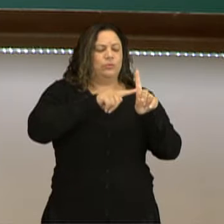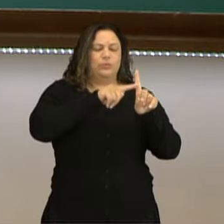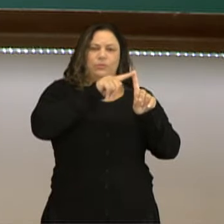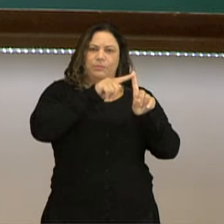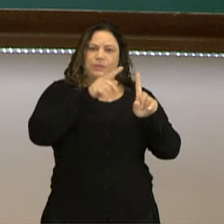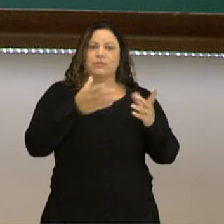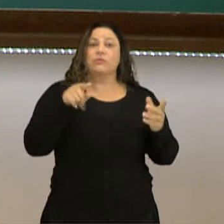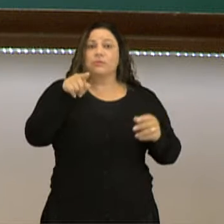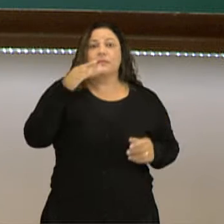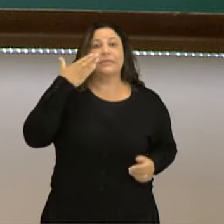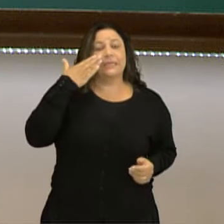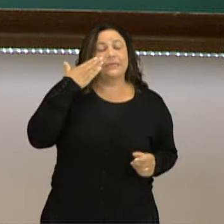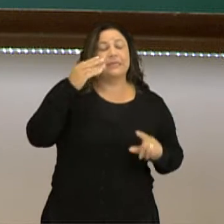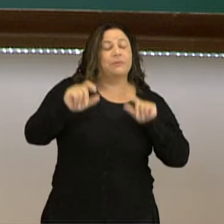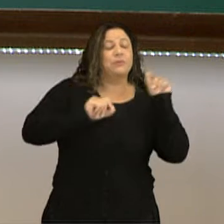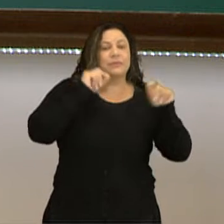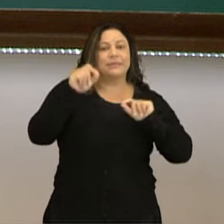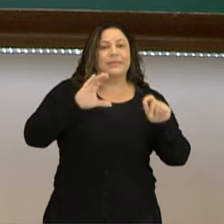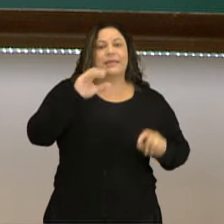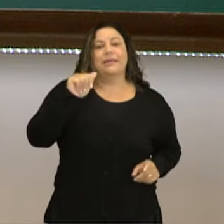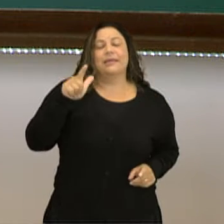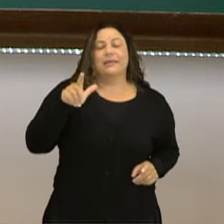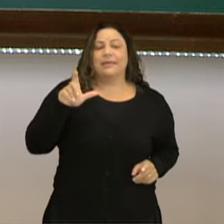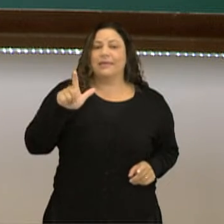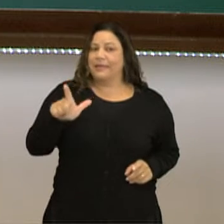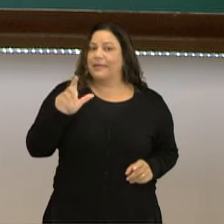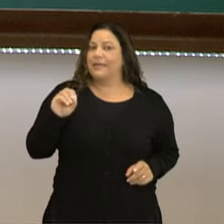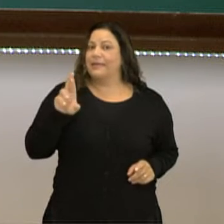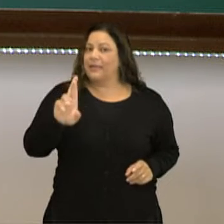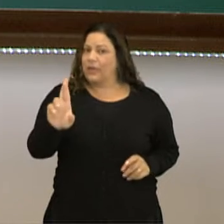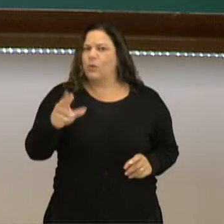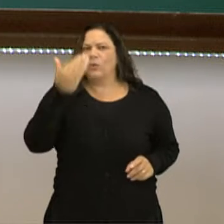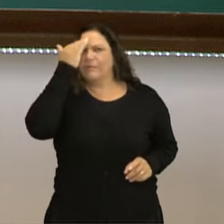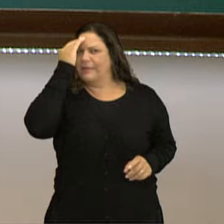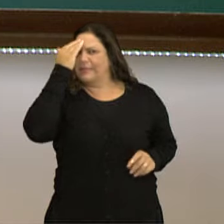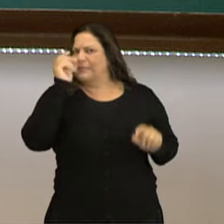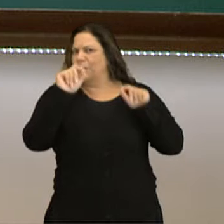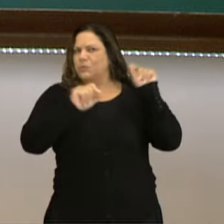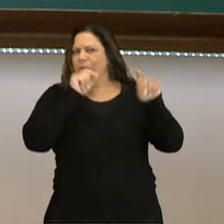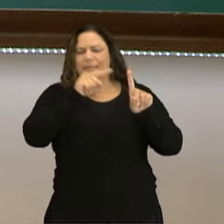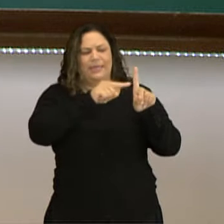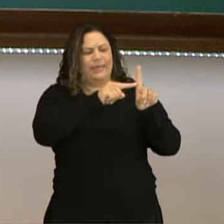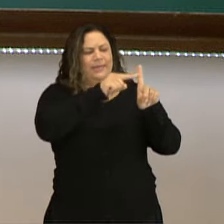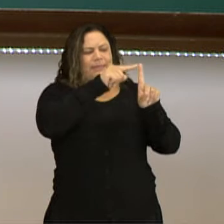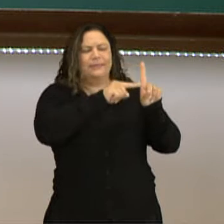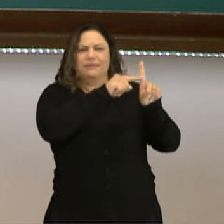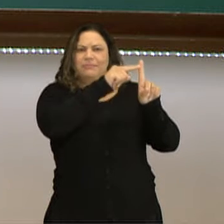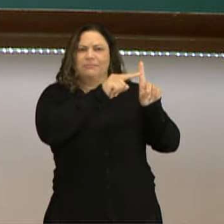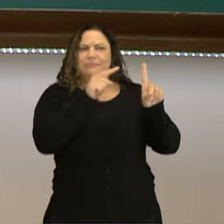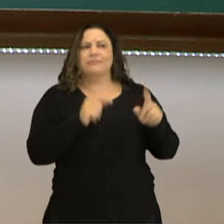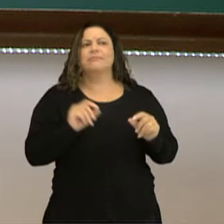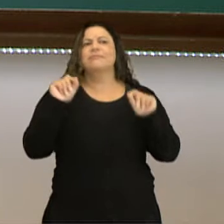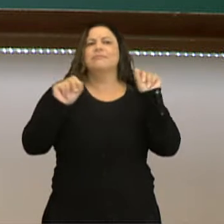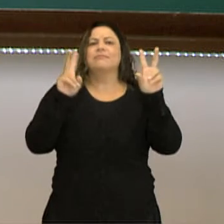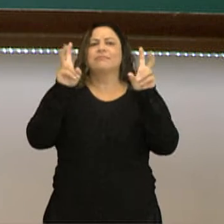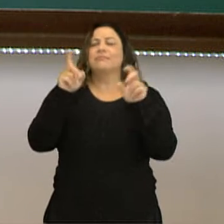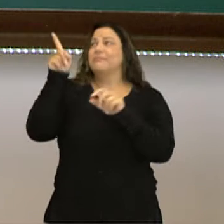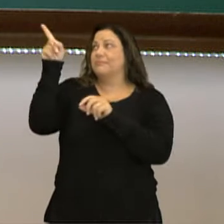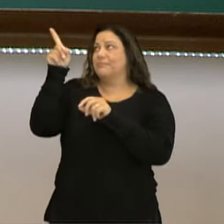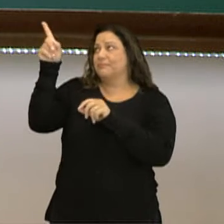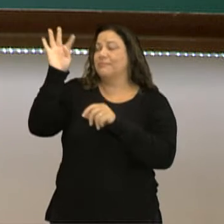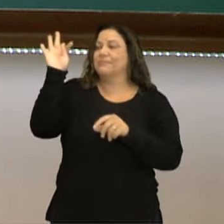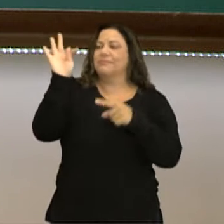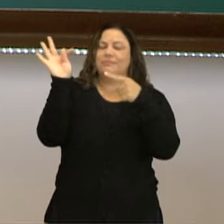sabe o que é calor, agora você vai entender o que é temperatura. Pessoal, temperatura. Temperatura, ela é uma